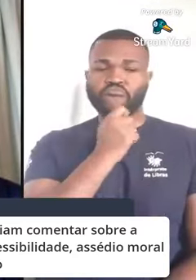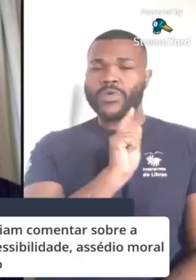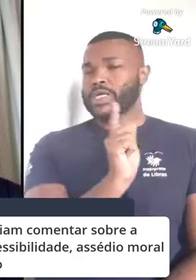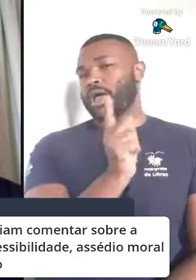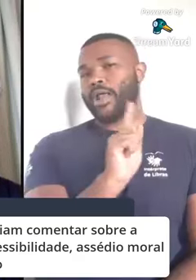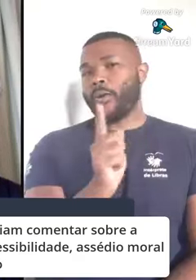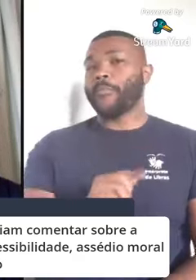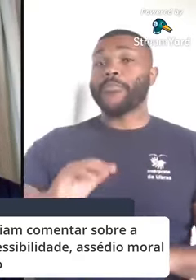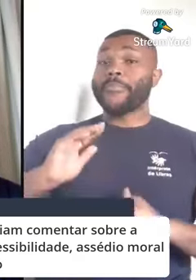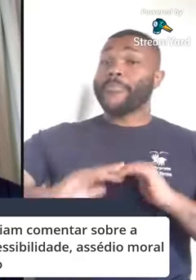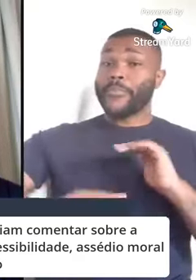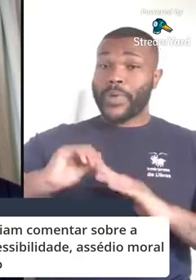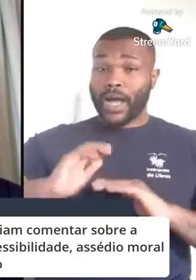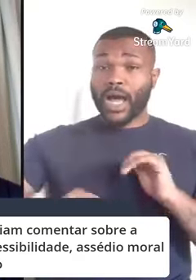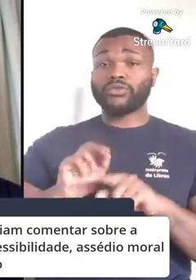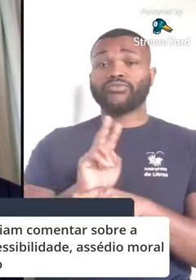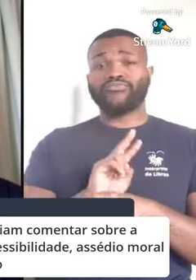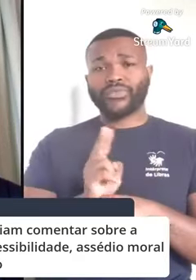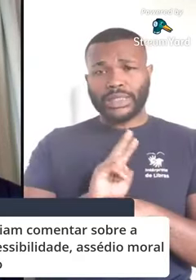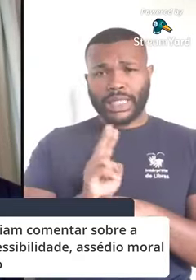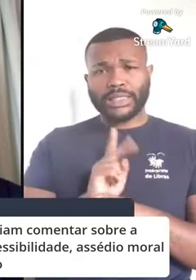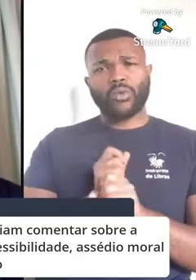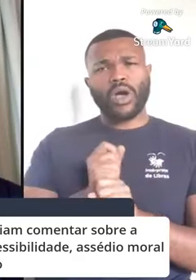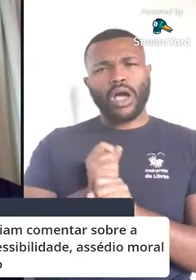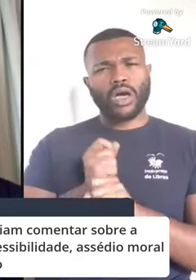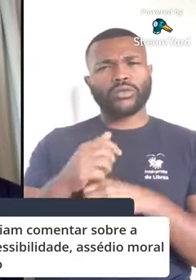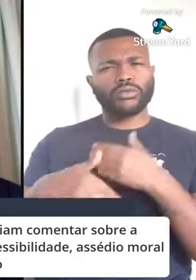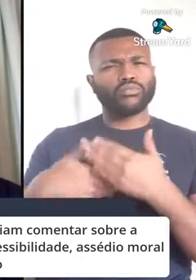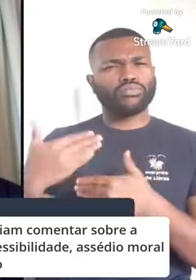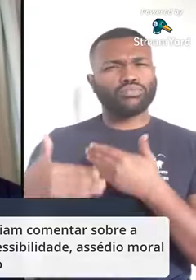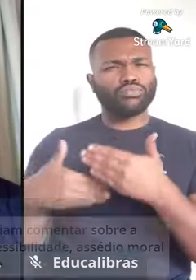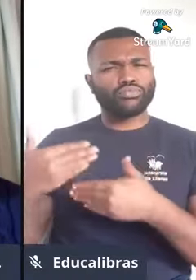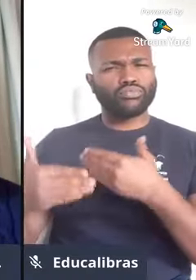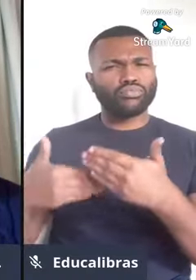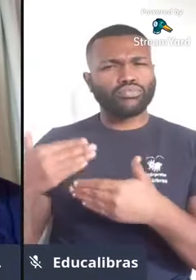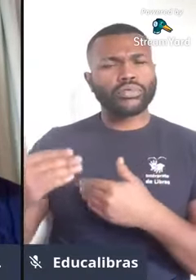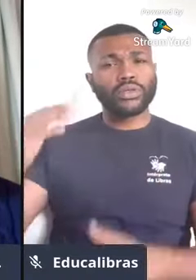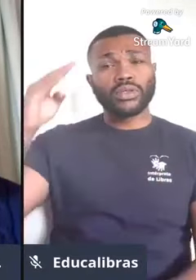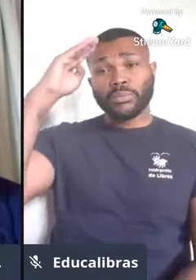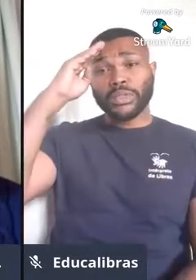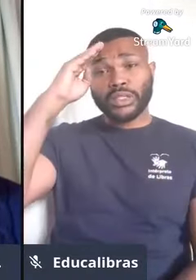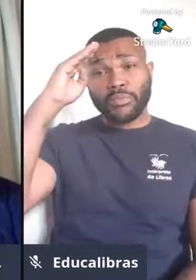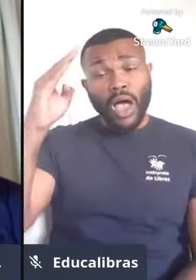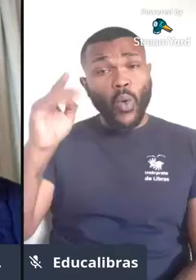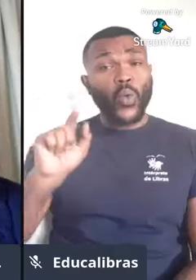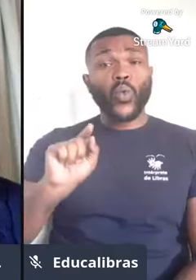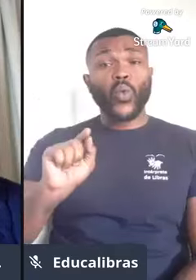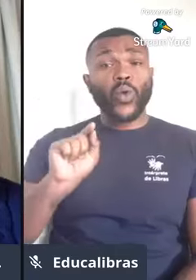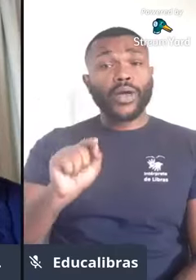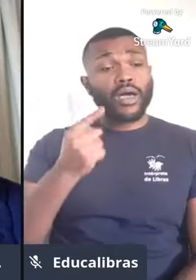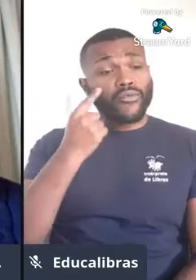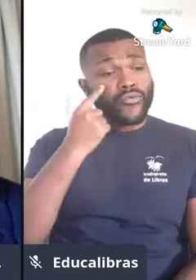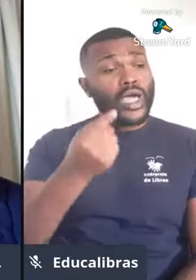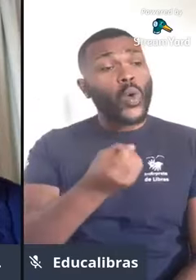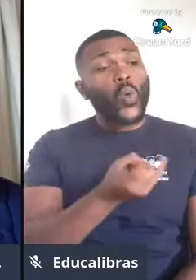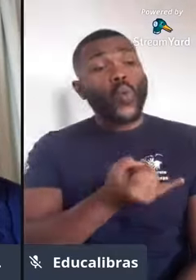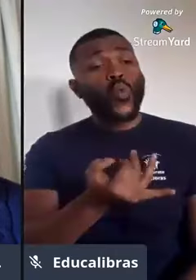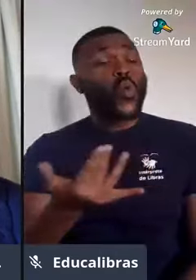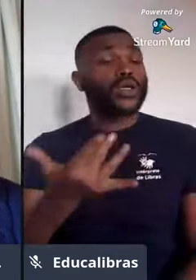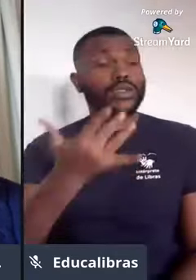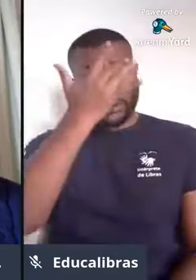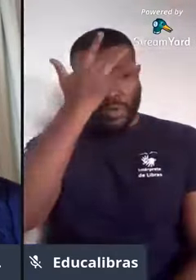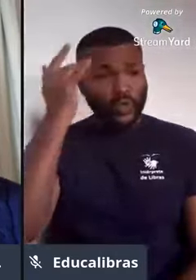de fiscalização, ao longo desses anos todos, têm se pautado principalmente pela verificação do aspecto quantitativo da obrigação de